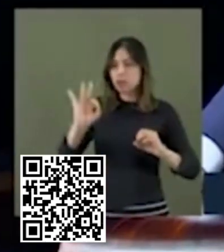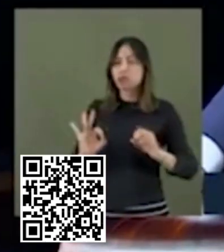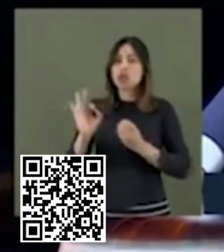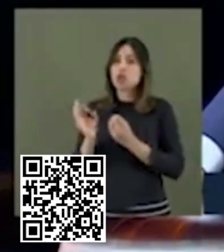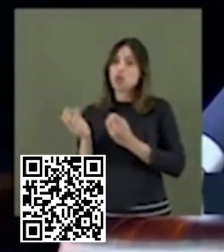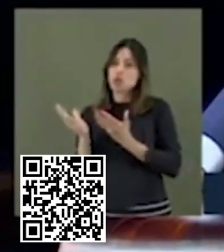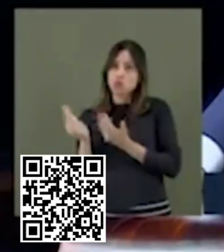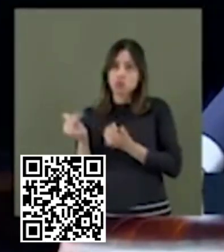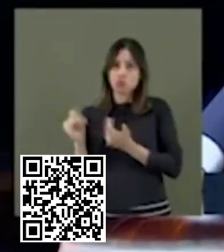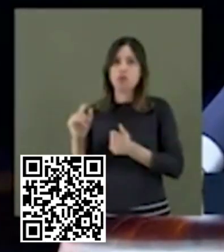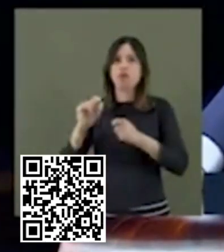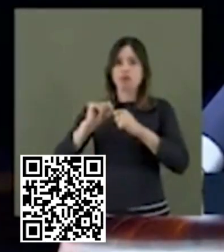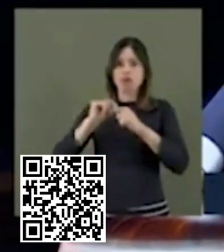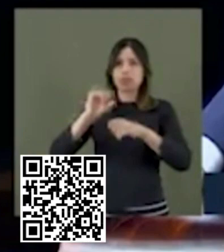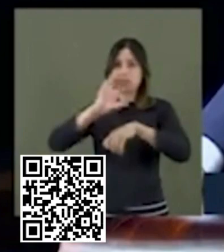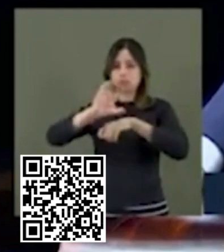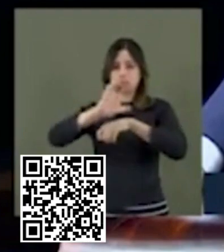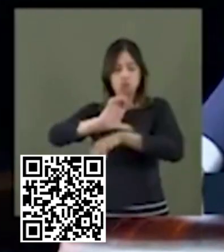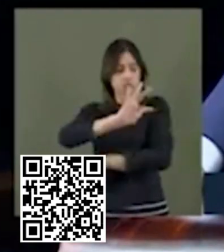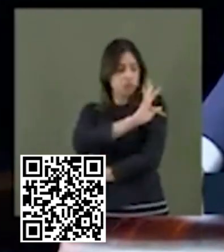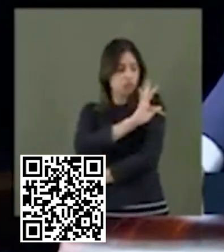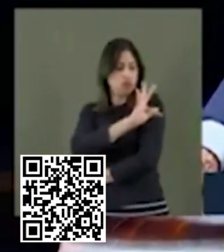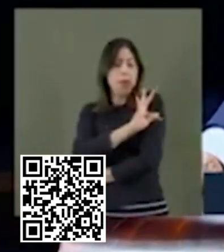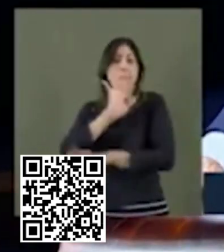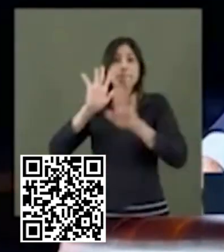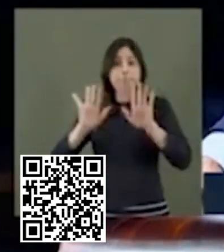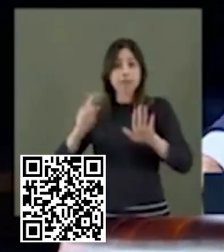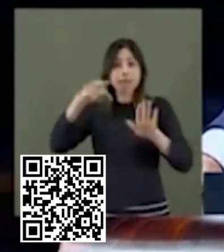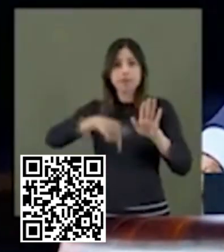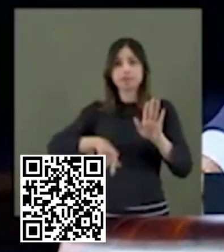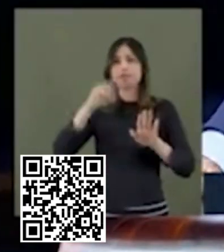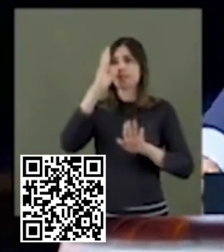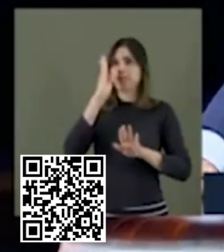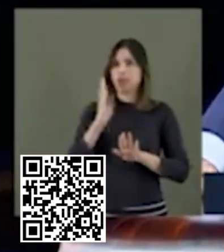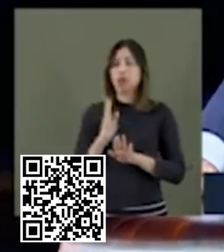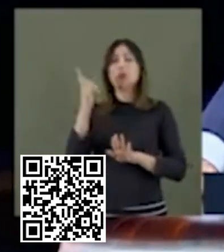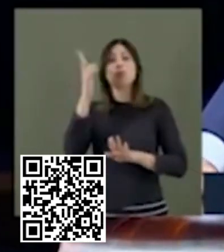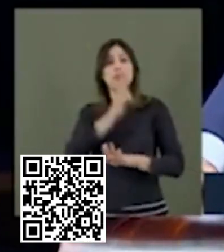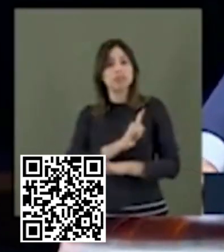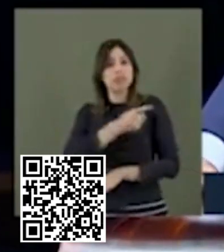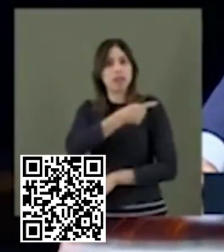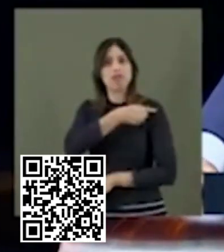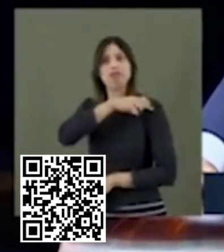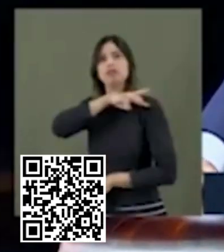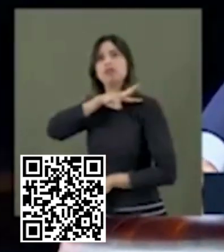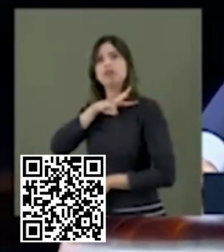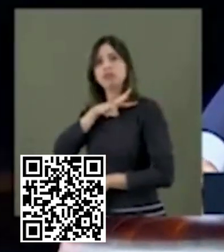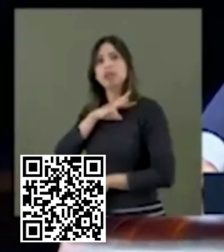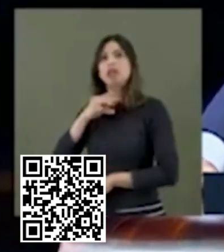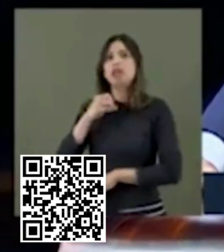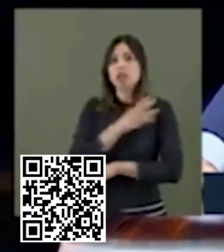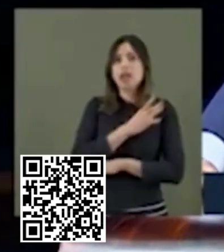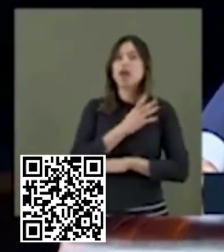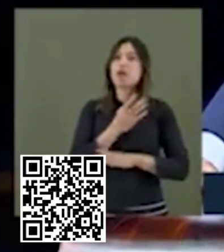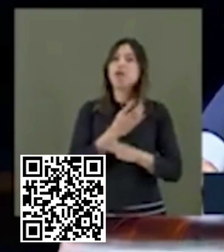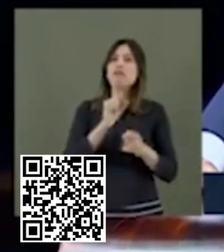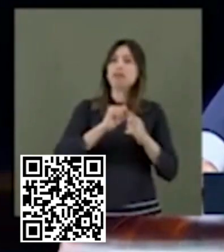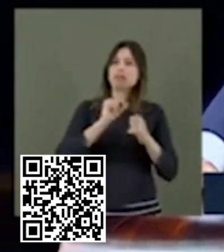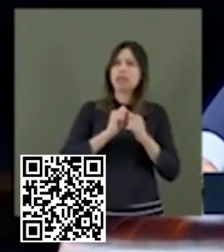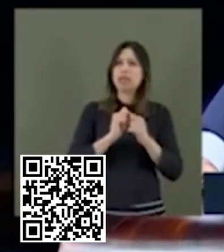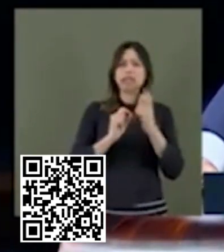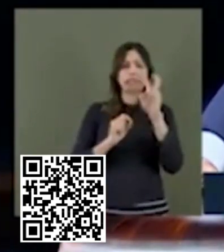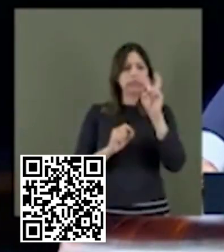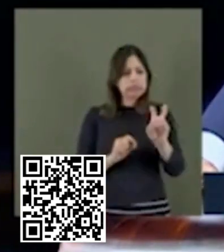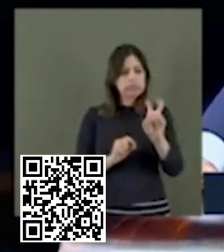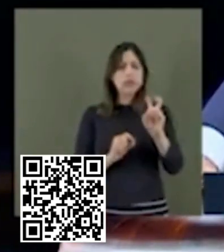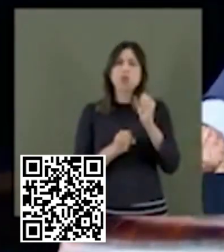aqui a gente consegue aprovar um novo ensino médio para ser implantado em 5 anos, já deu